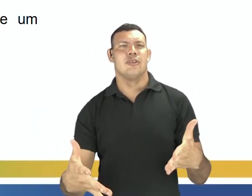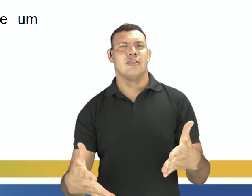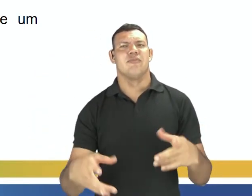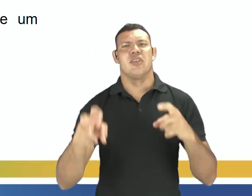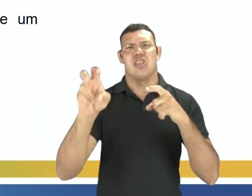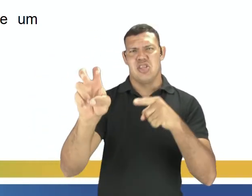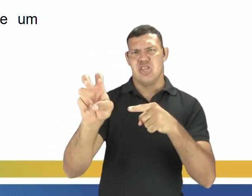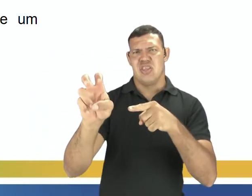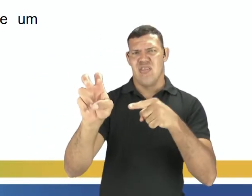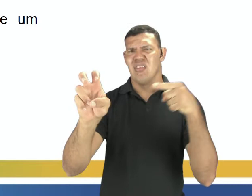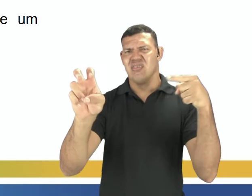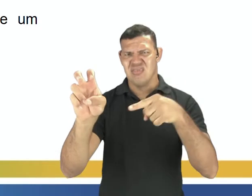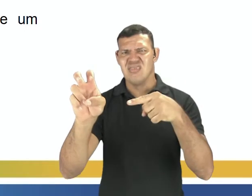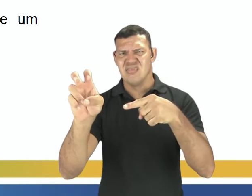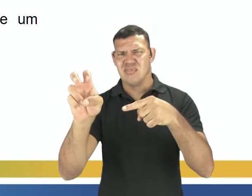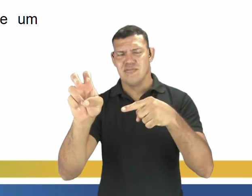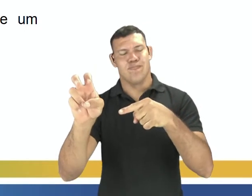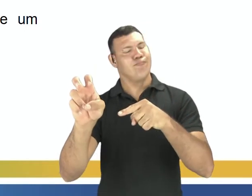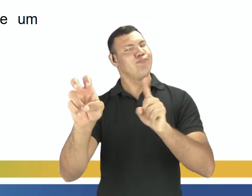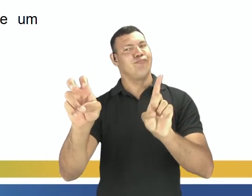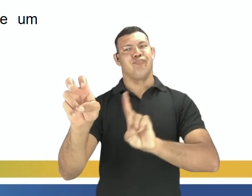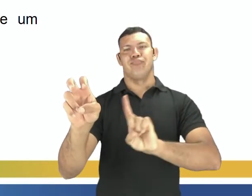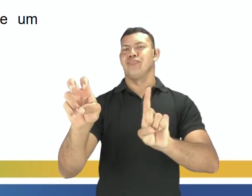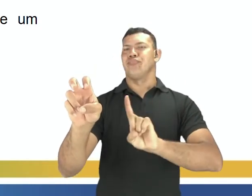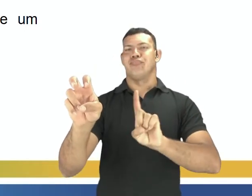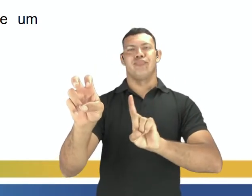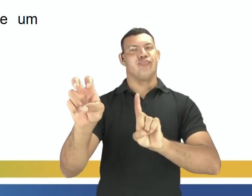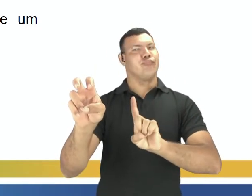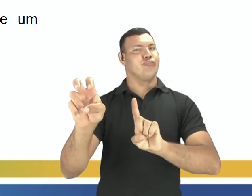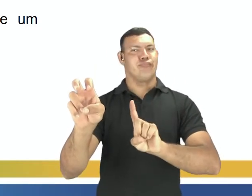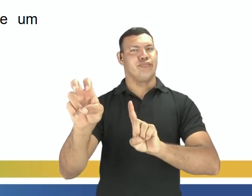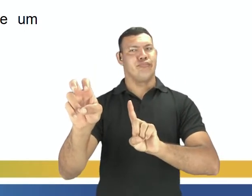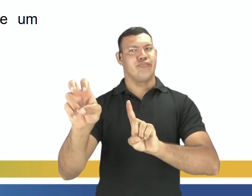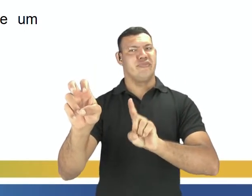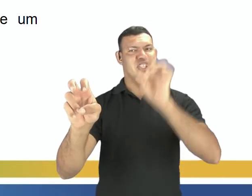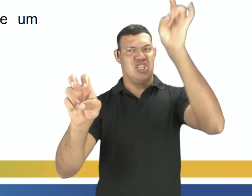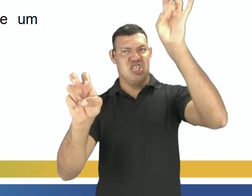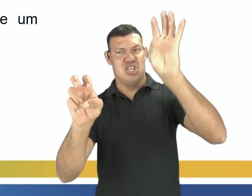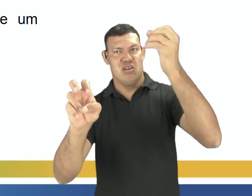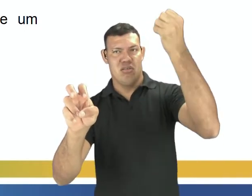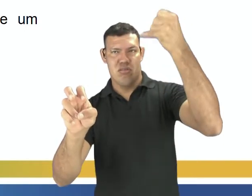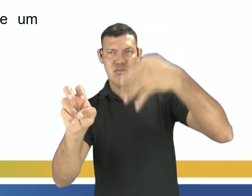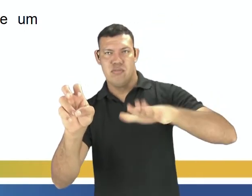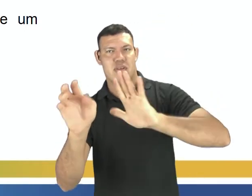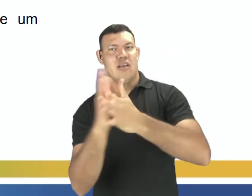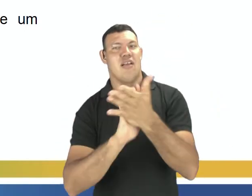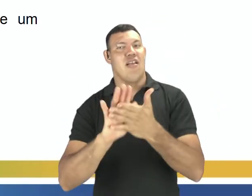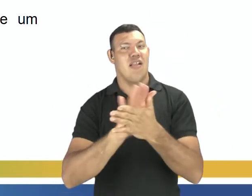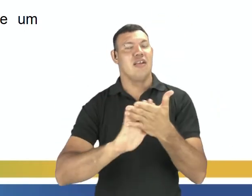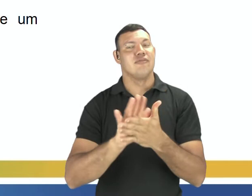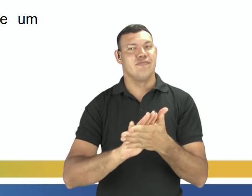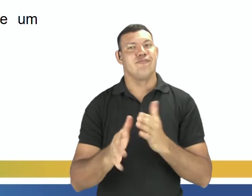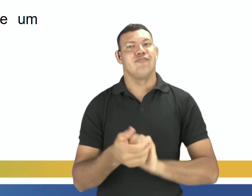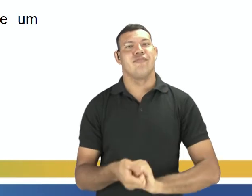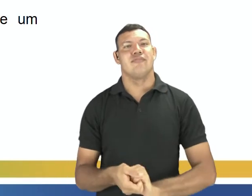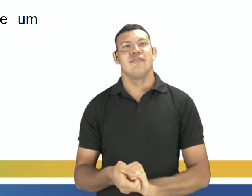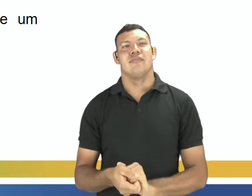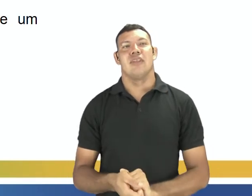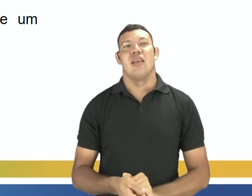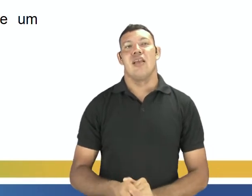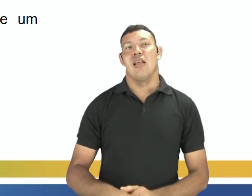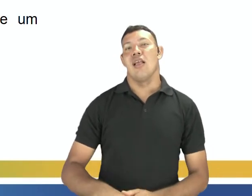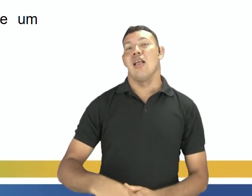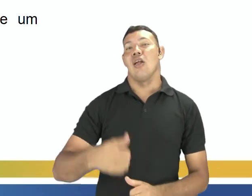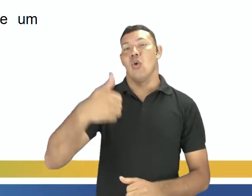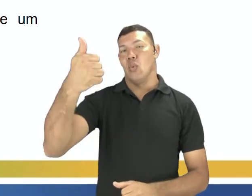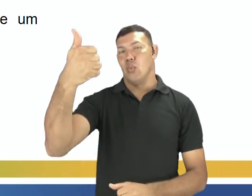remetente ou um destinatário. Essa daí não dá, né, gente? A gente nem falou sobre isso. Isso é de outro gênero lá atrás. Então vamos lá. Então ficou a 1, a 2, a